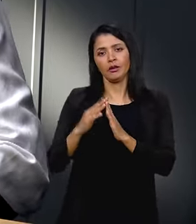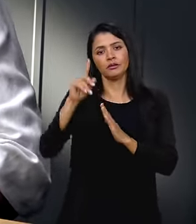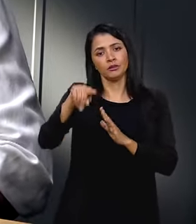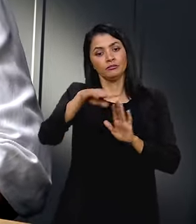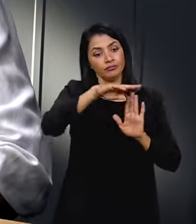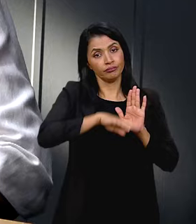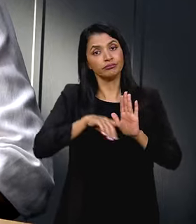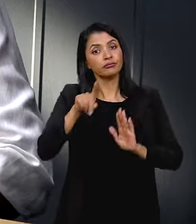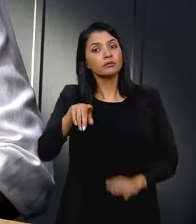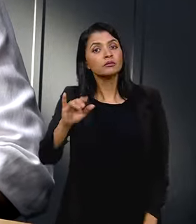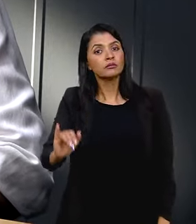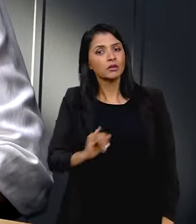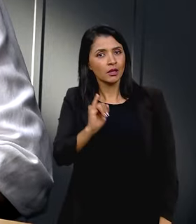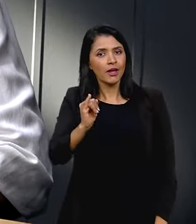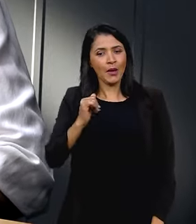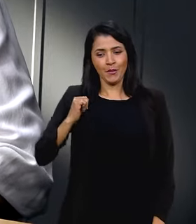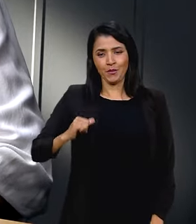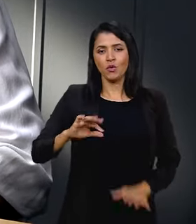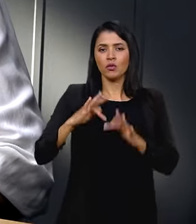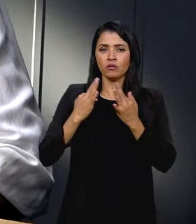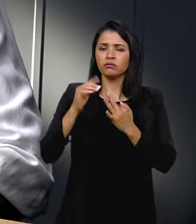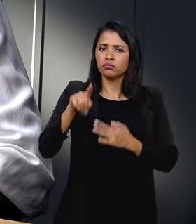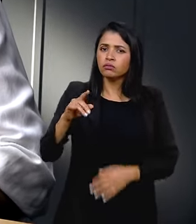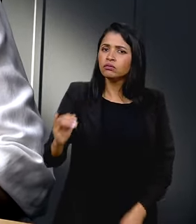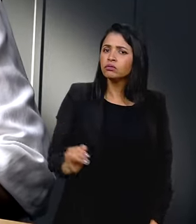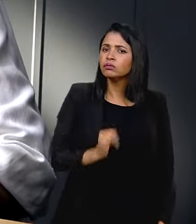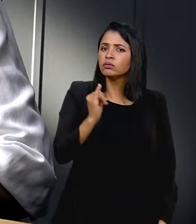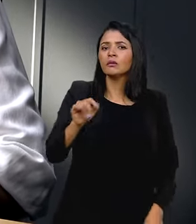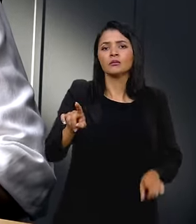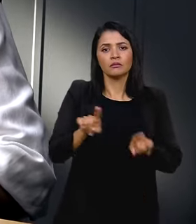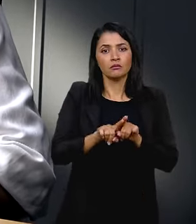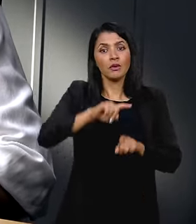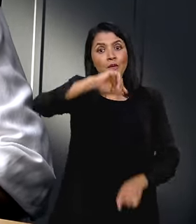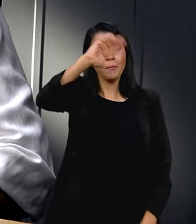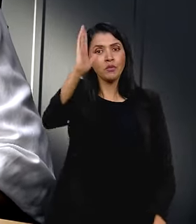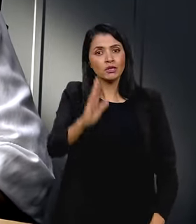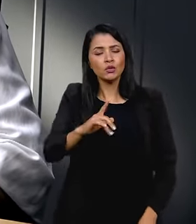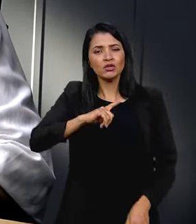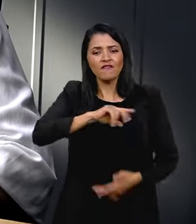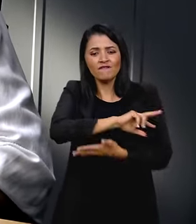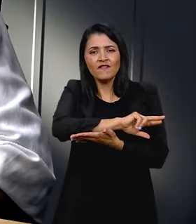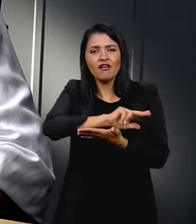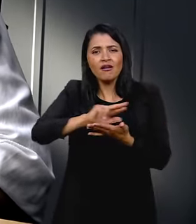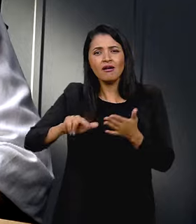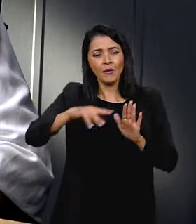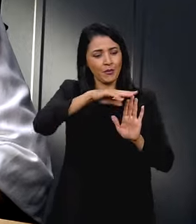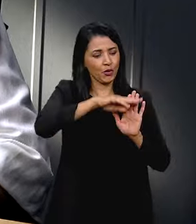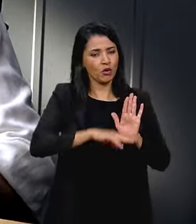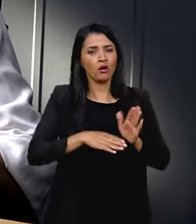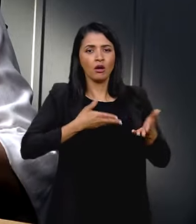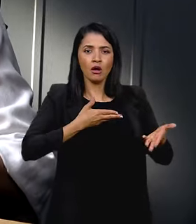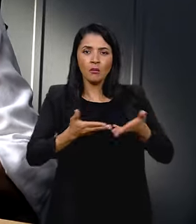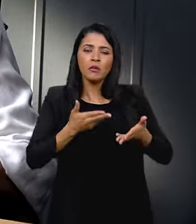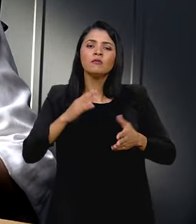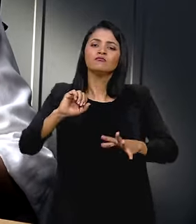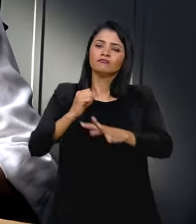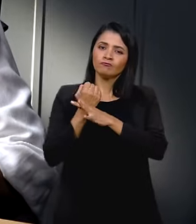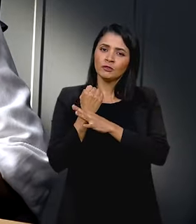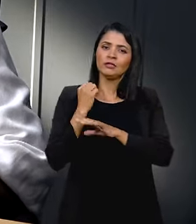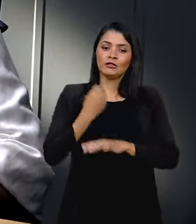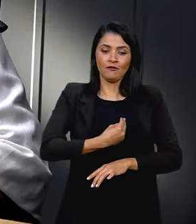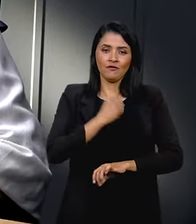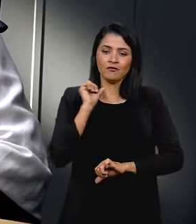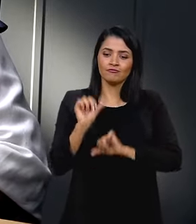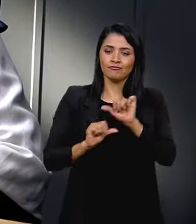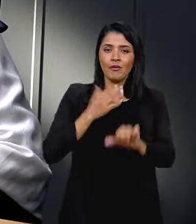programas e é muito importante isso bolsa família é fundamental mas o Brasil hoje tem um conjunto de programas e serviços que garantem aí a